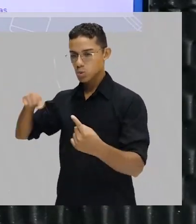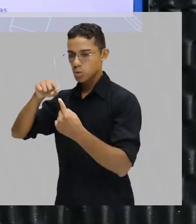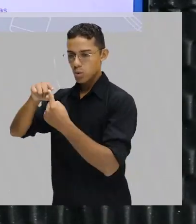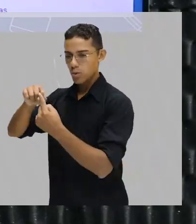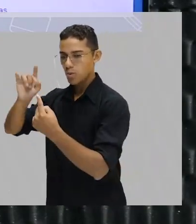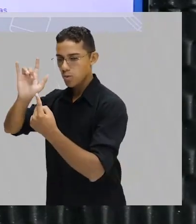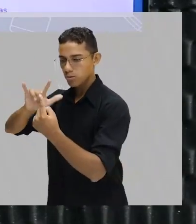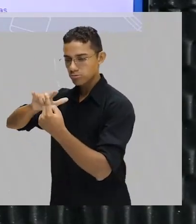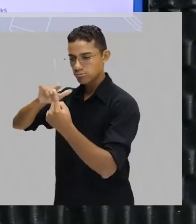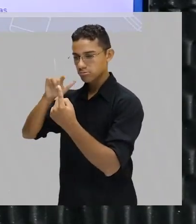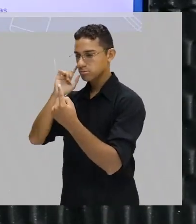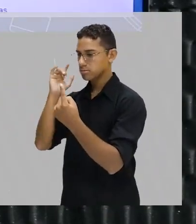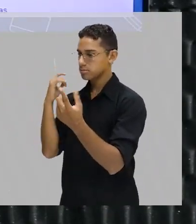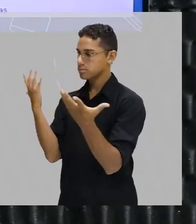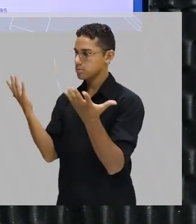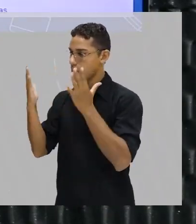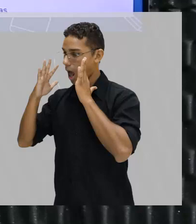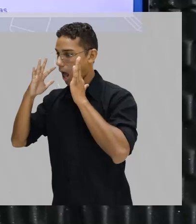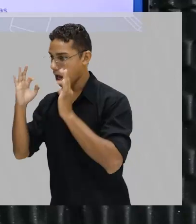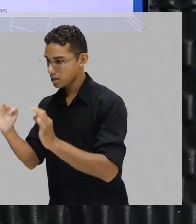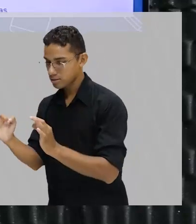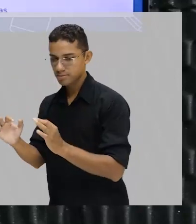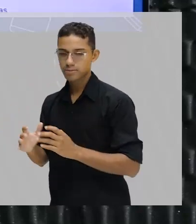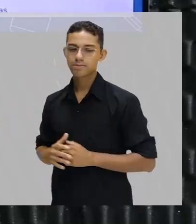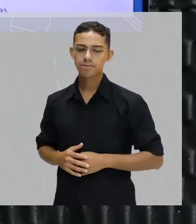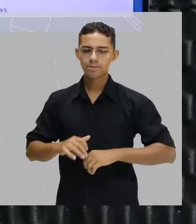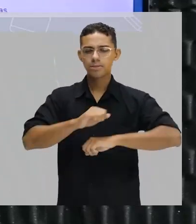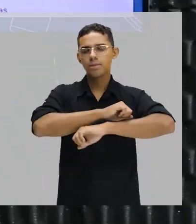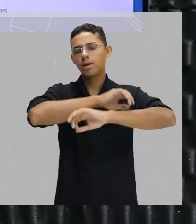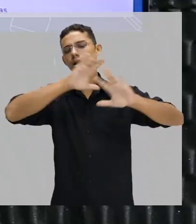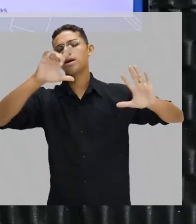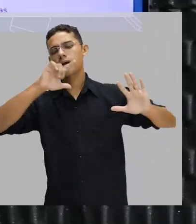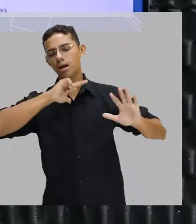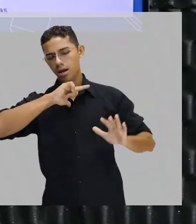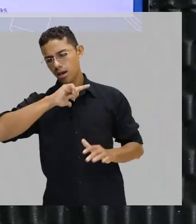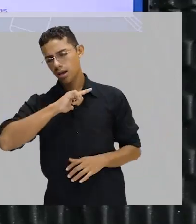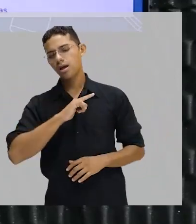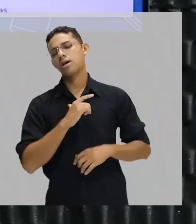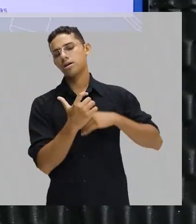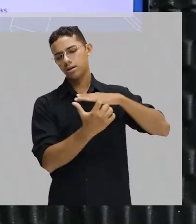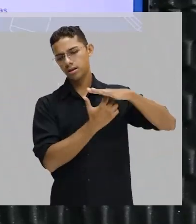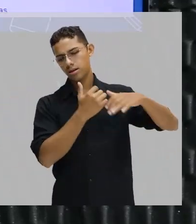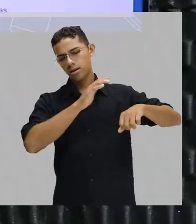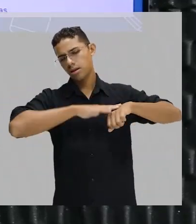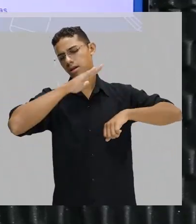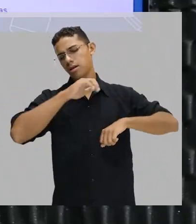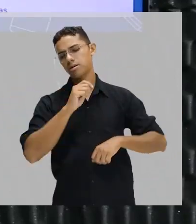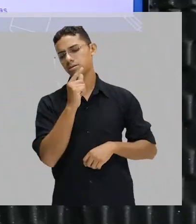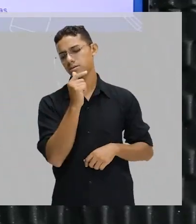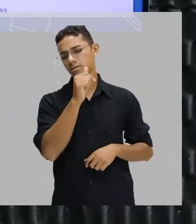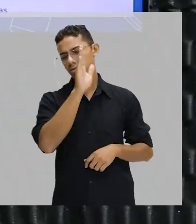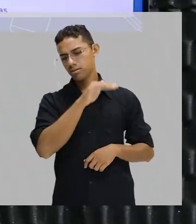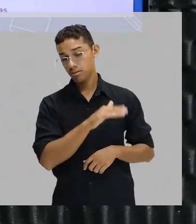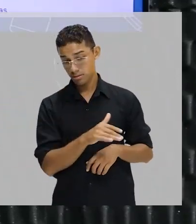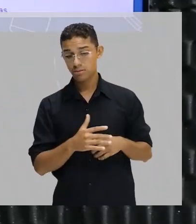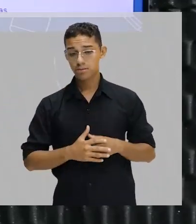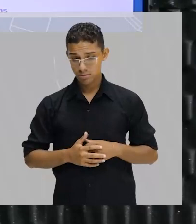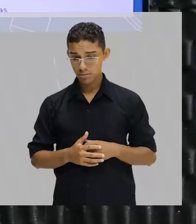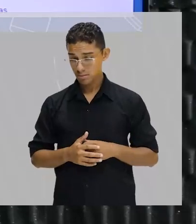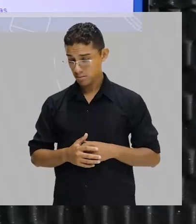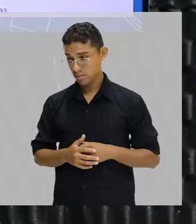então. É claro que existem empresas mais baratas, mas é isso que você quer? Mais